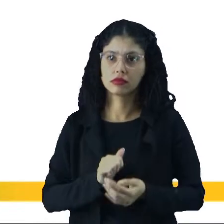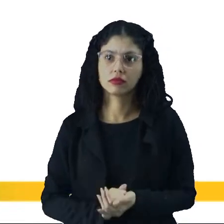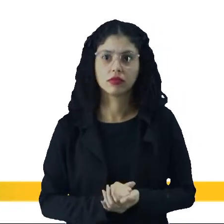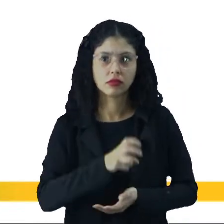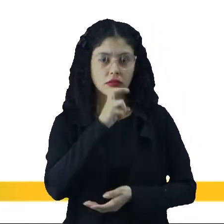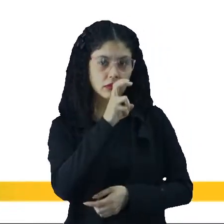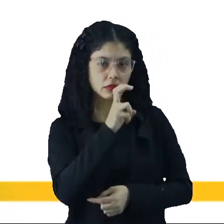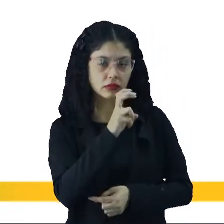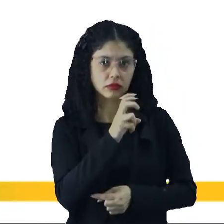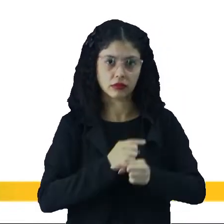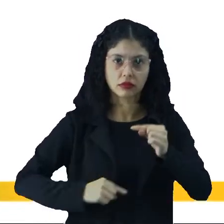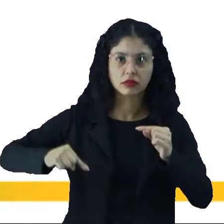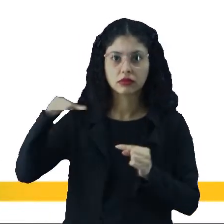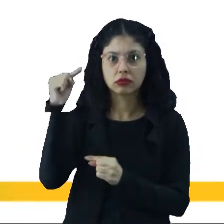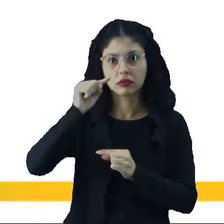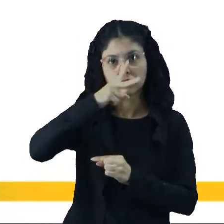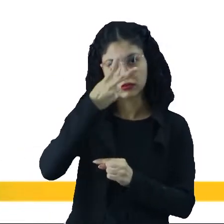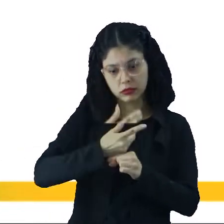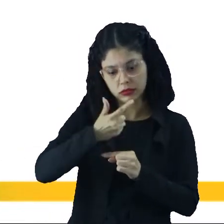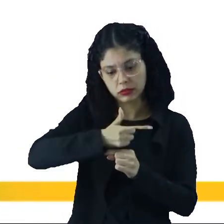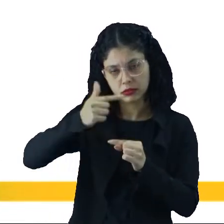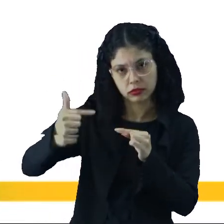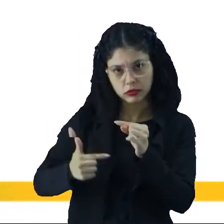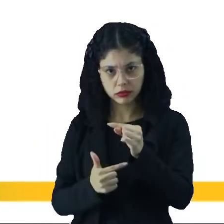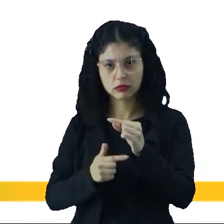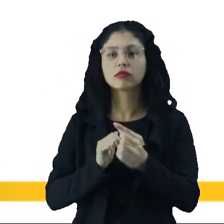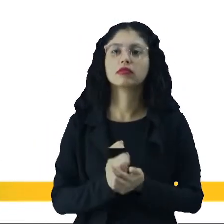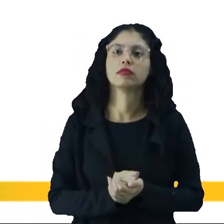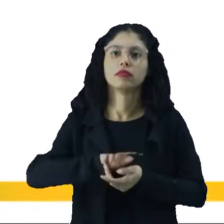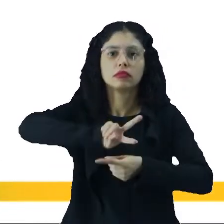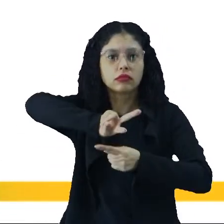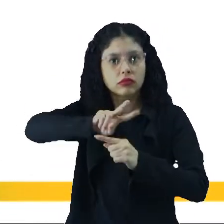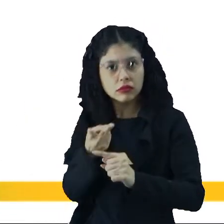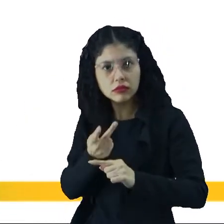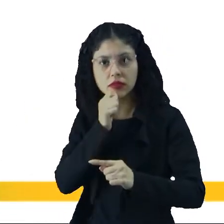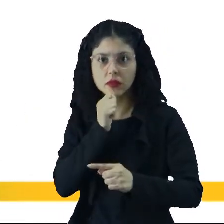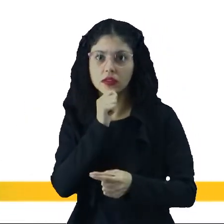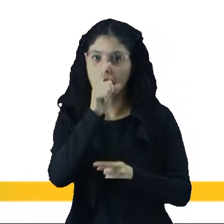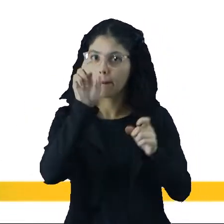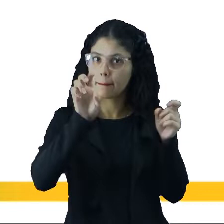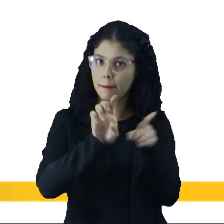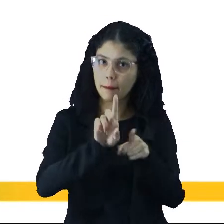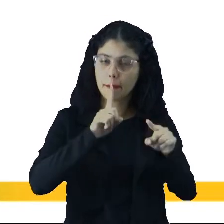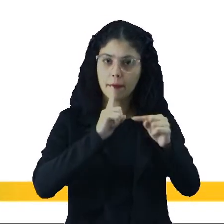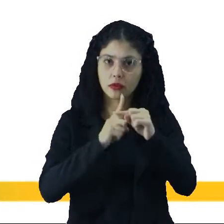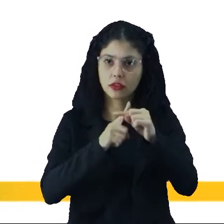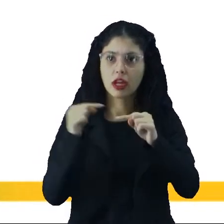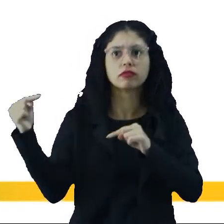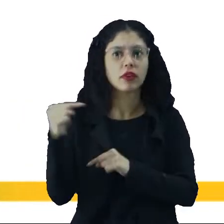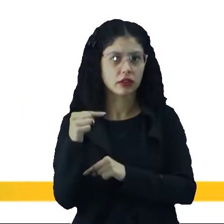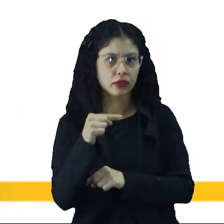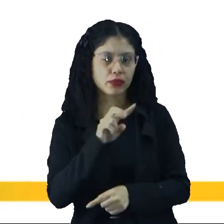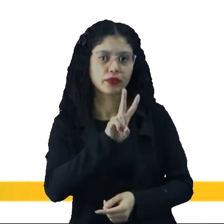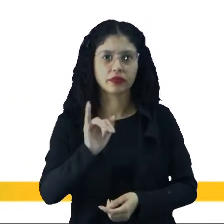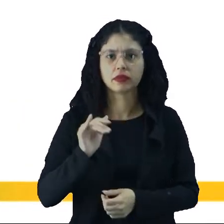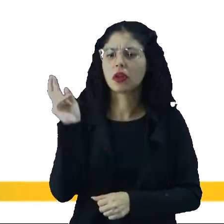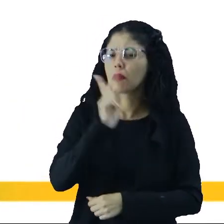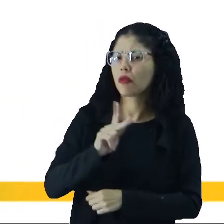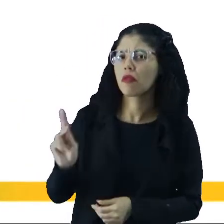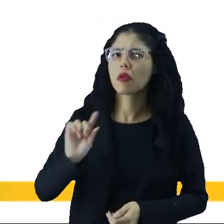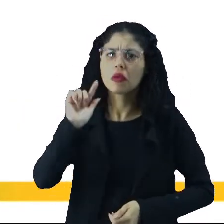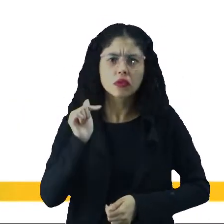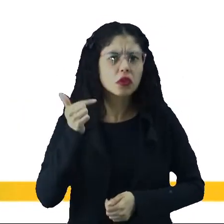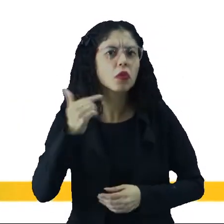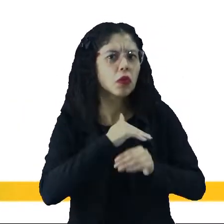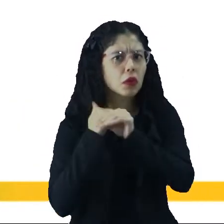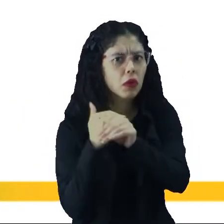O 5 sobe e o 2 desce. Beleza? E o expoente que estava positivo ficou o quê? Negativo. Mas, professor, e o que tem